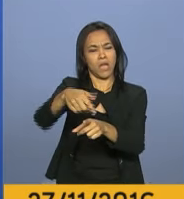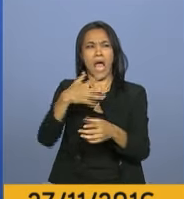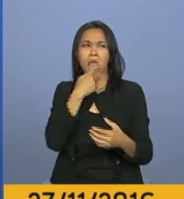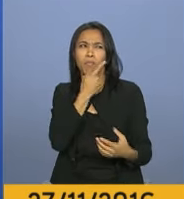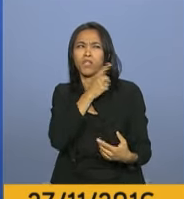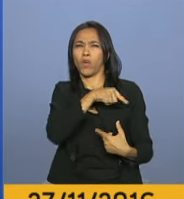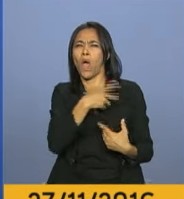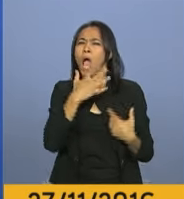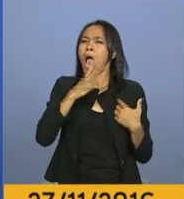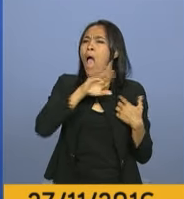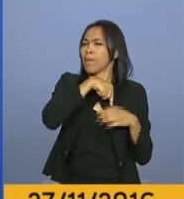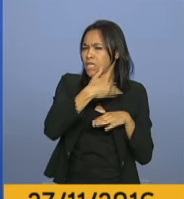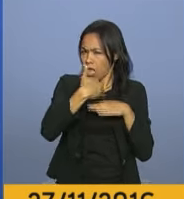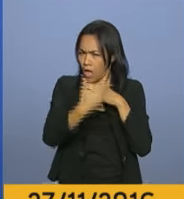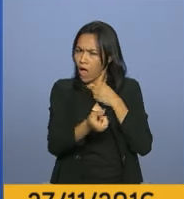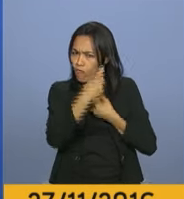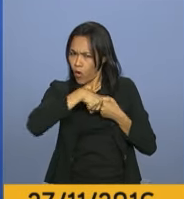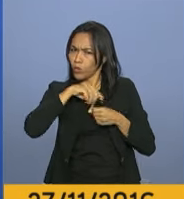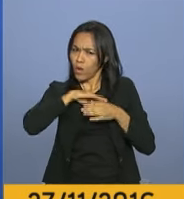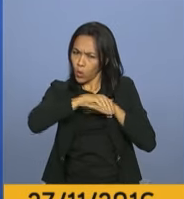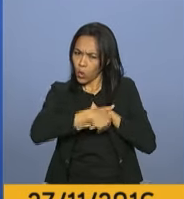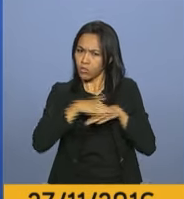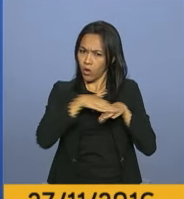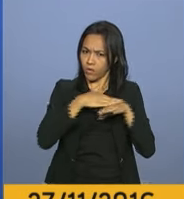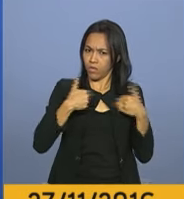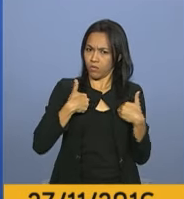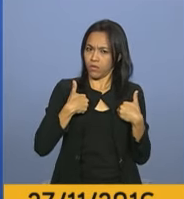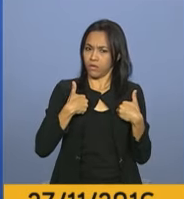mas eu gostaria de voltar à noite para falar com o senhor.